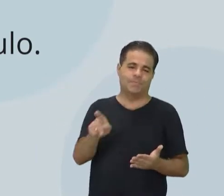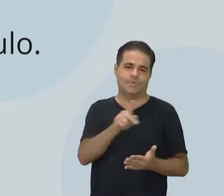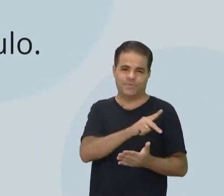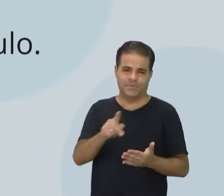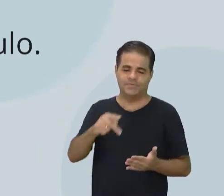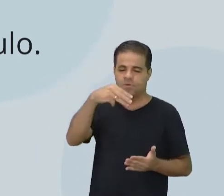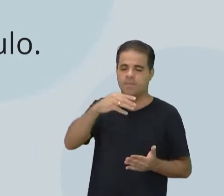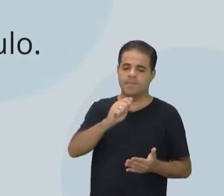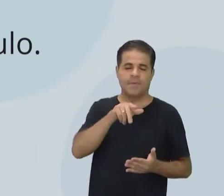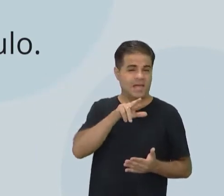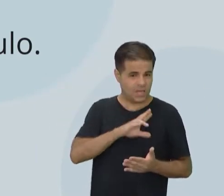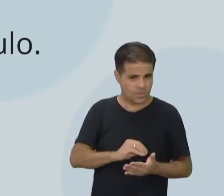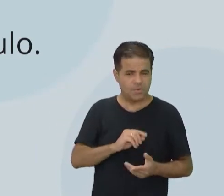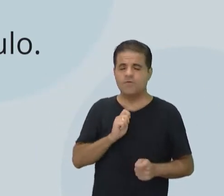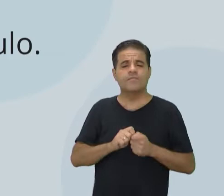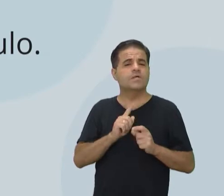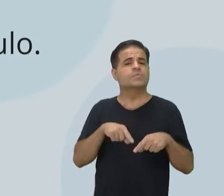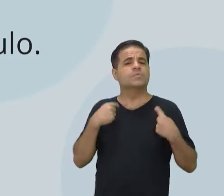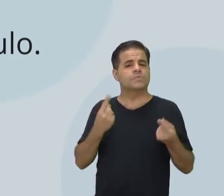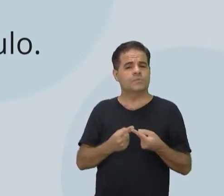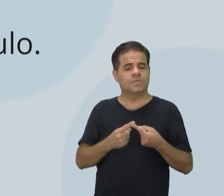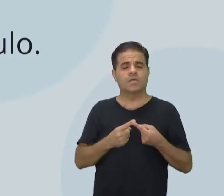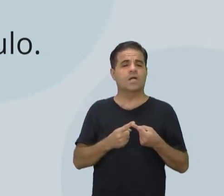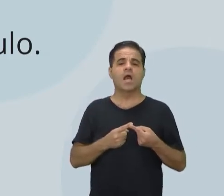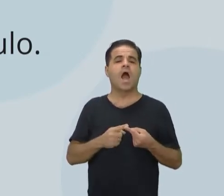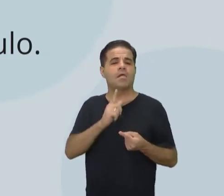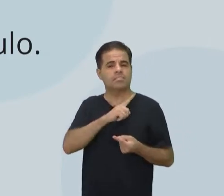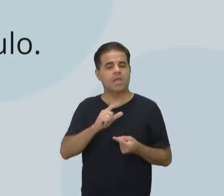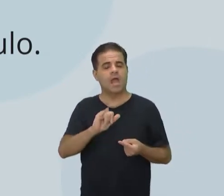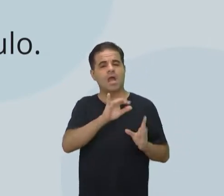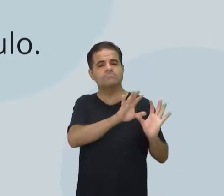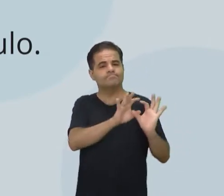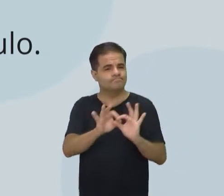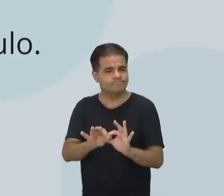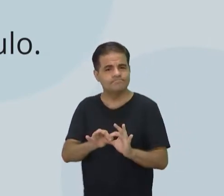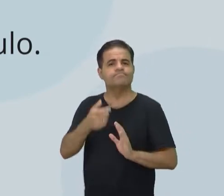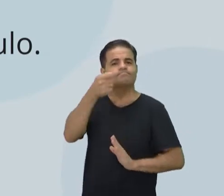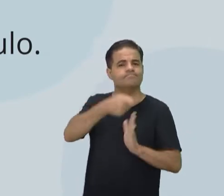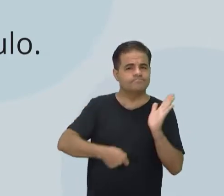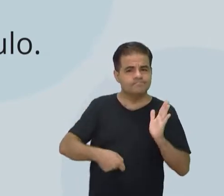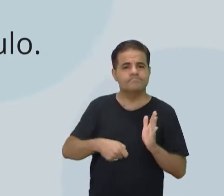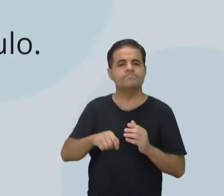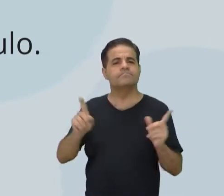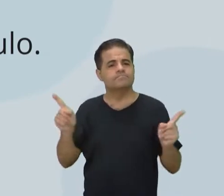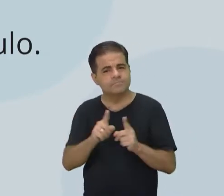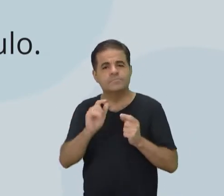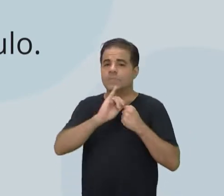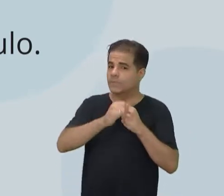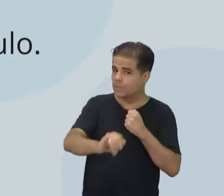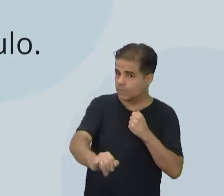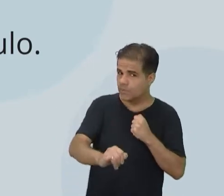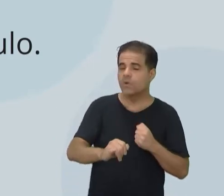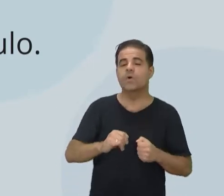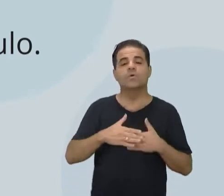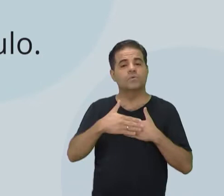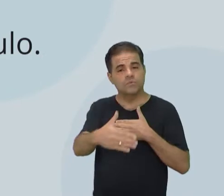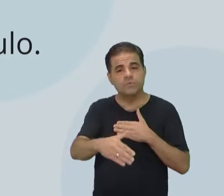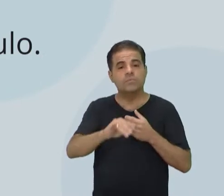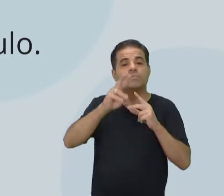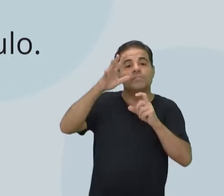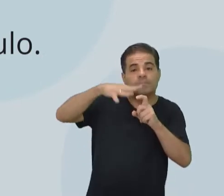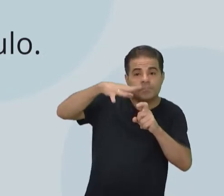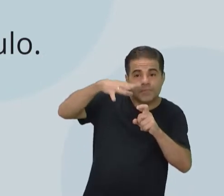Mauro... Exatamente, o que nós fizemos? Reconhecemos a intertextualidade na escrita de mini contos a partir da leitura do mito